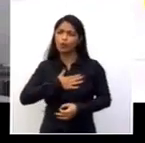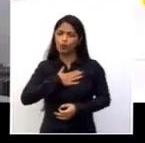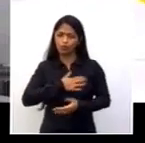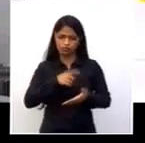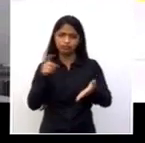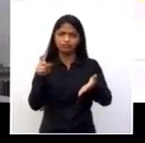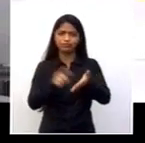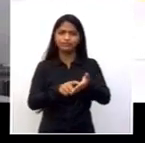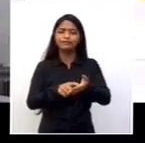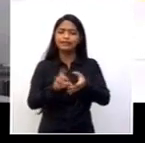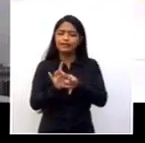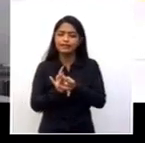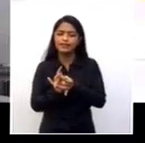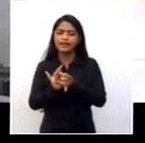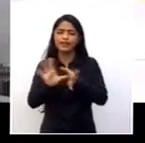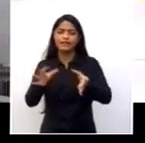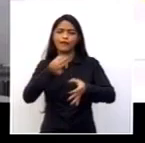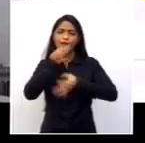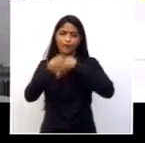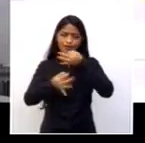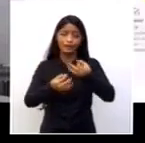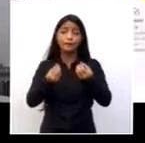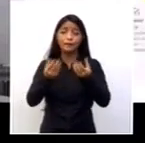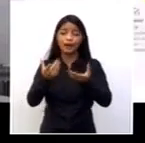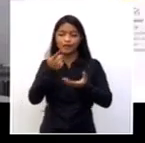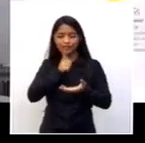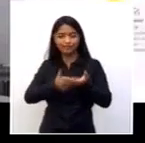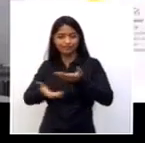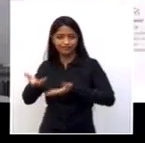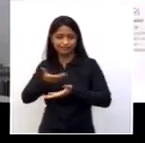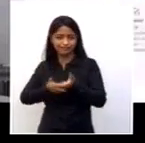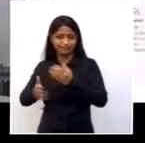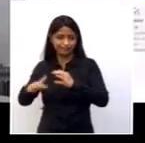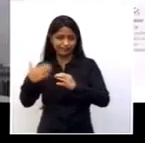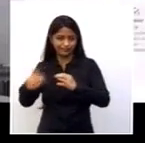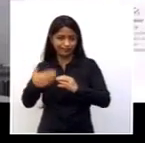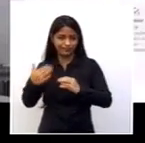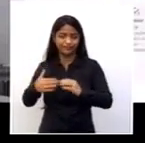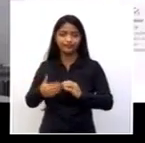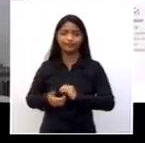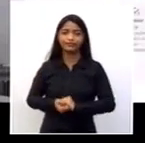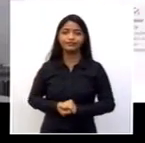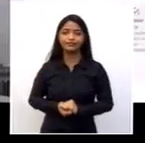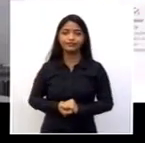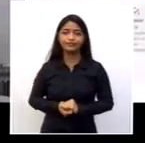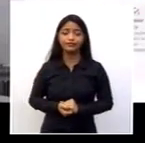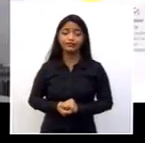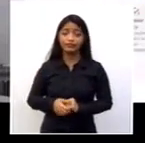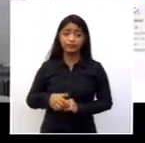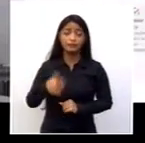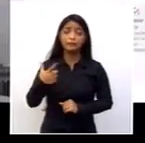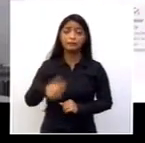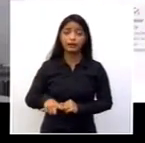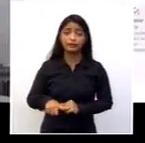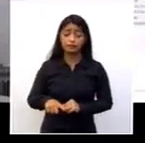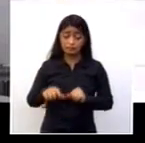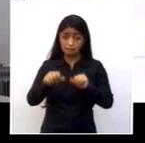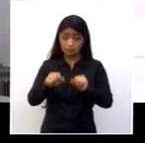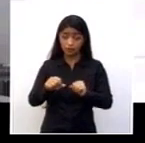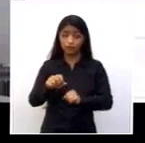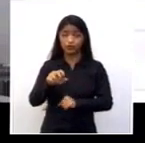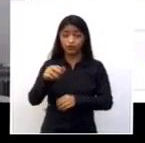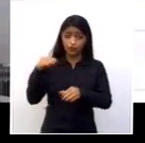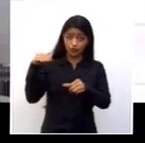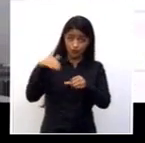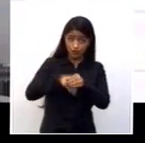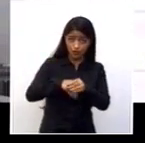para facilitar a interação no próprio mural e se permite reações. Eu vou colocar uma reação aqui do tipo votar, para o aluno dizer